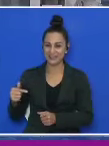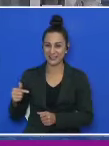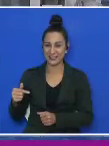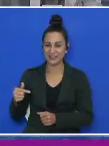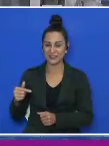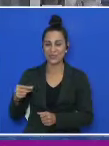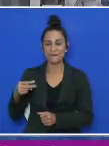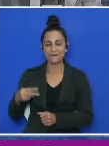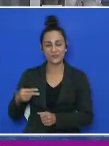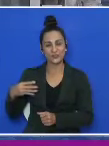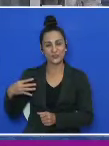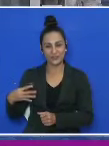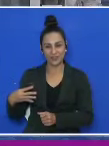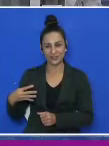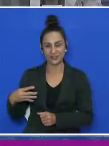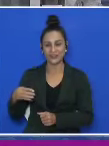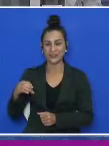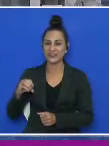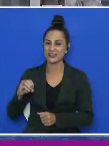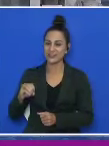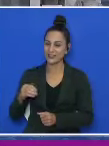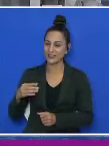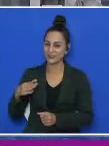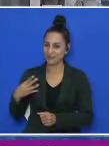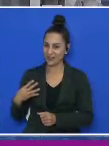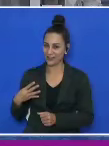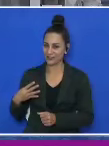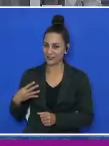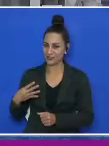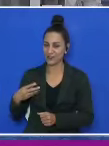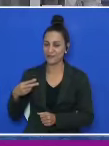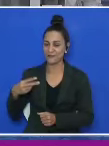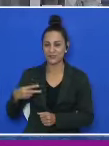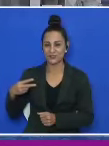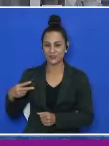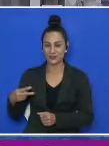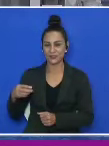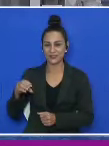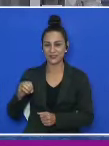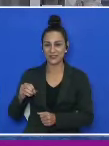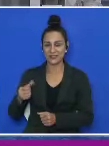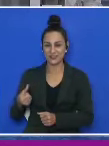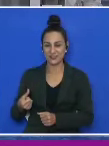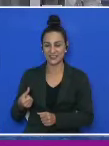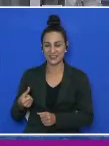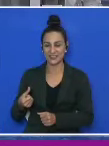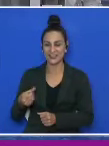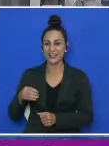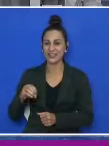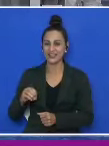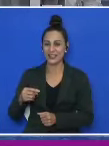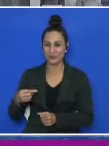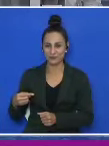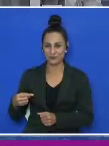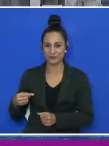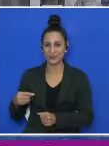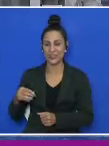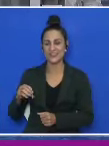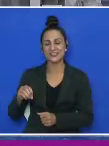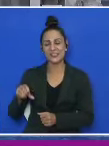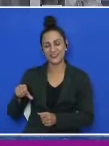07, 24, 04, 22, 06, 01